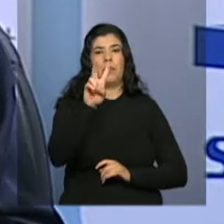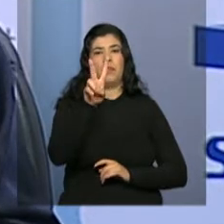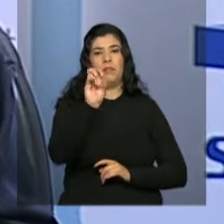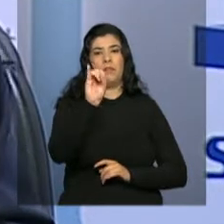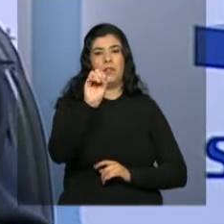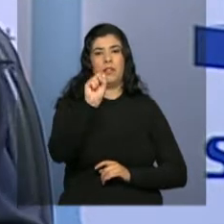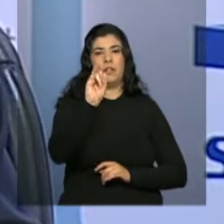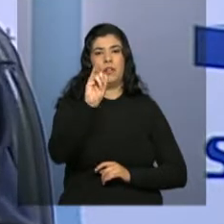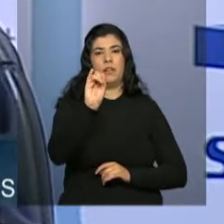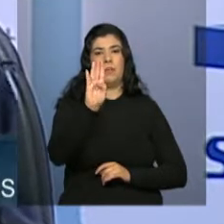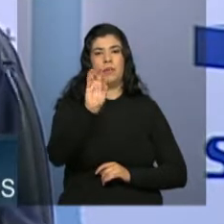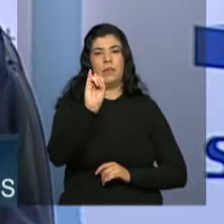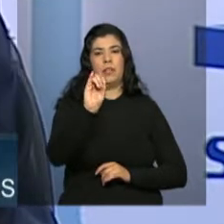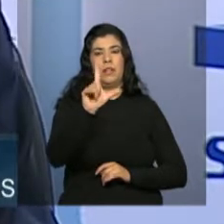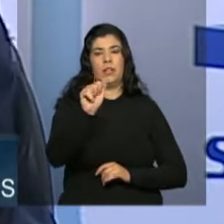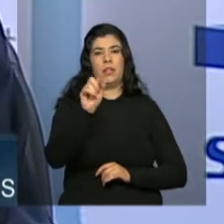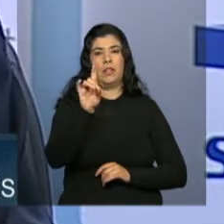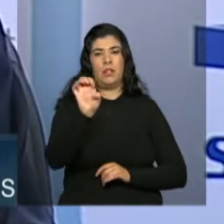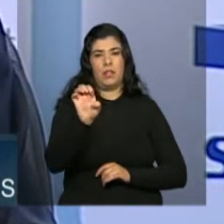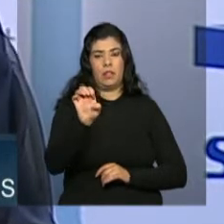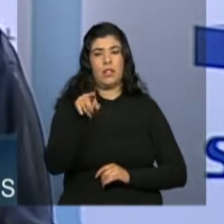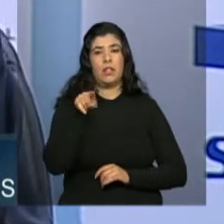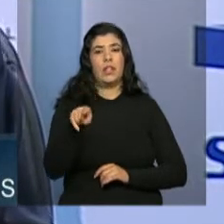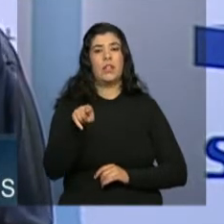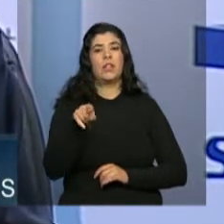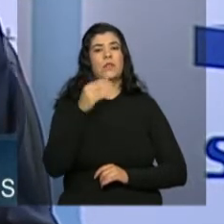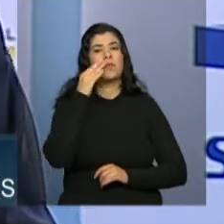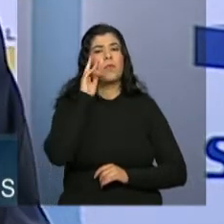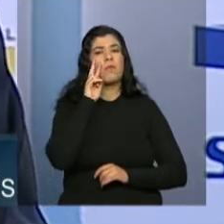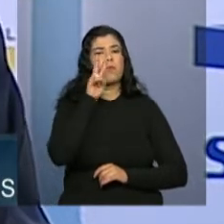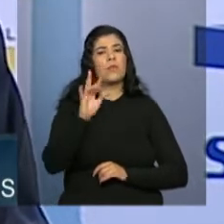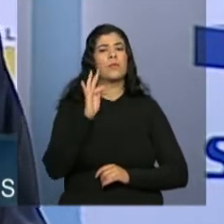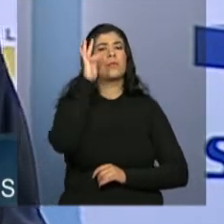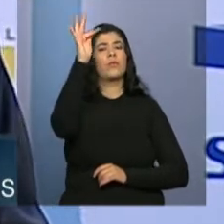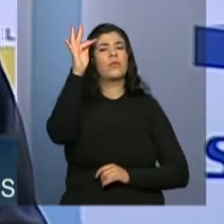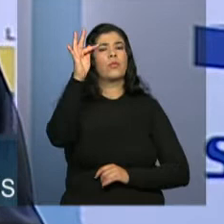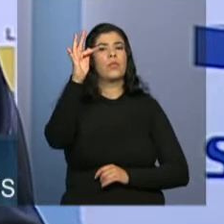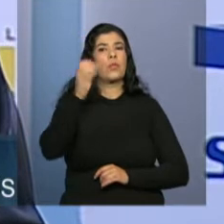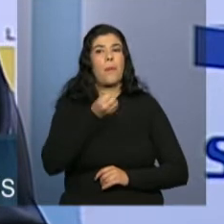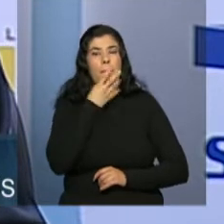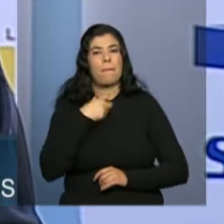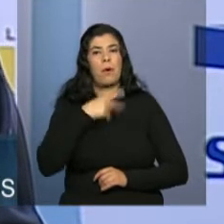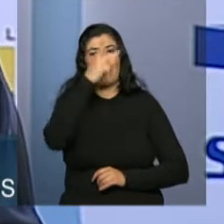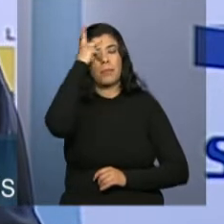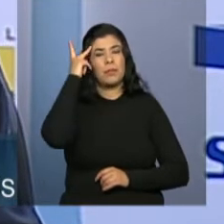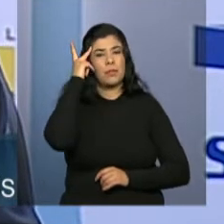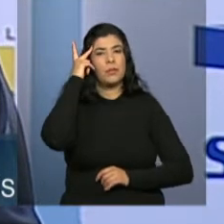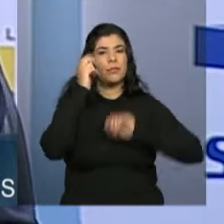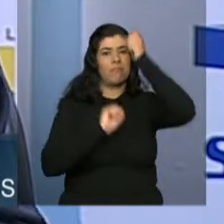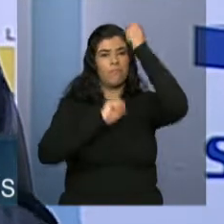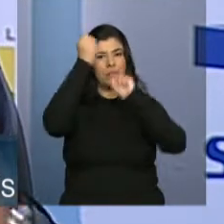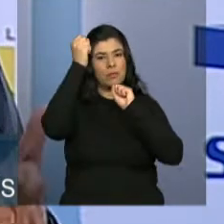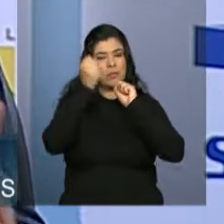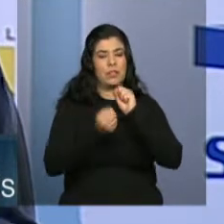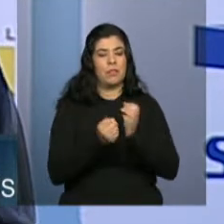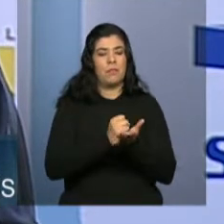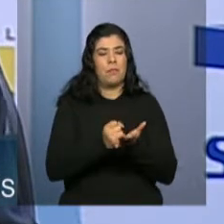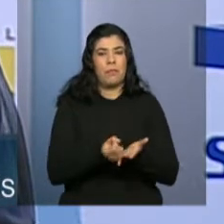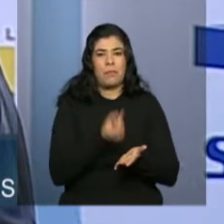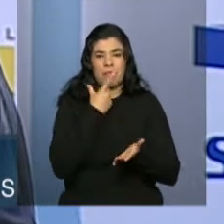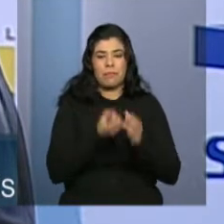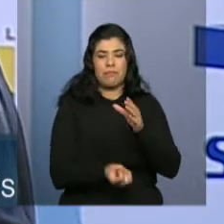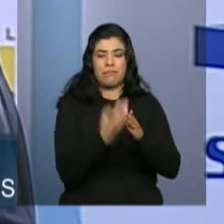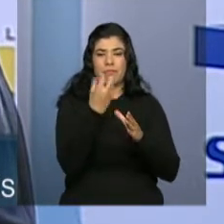para quem produz para quem distribui para quem vende e para quem compra né então é esse essa nova metodologia